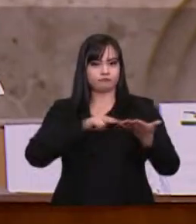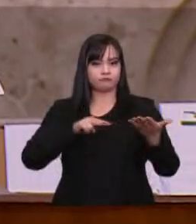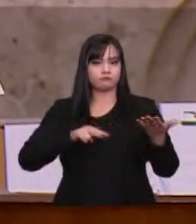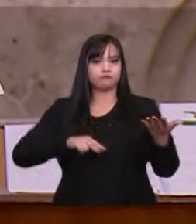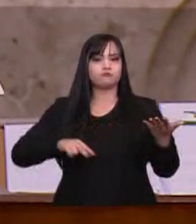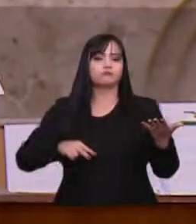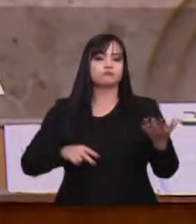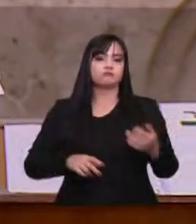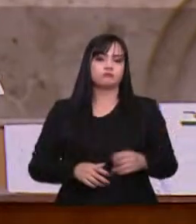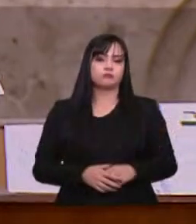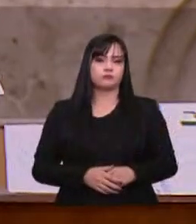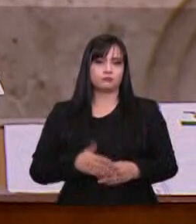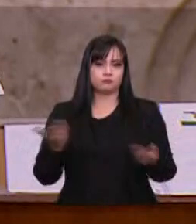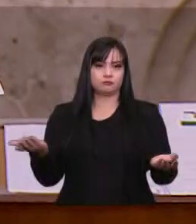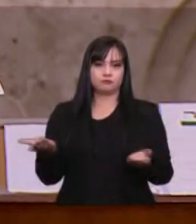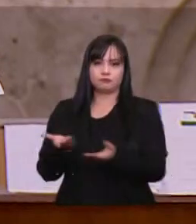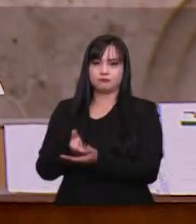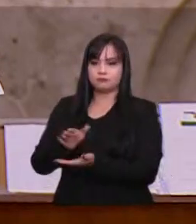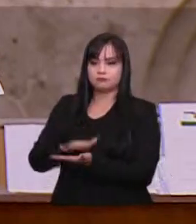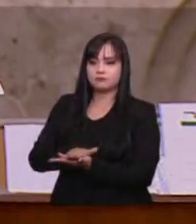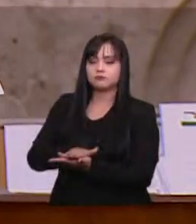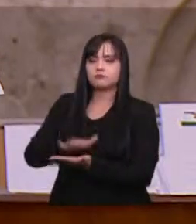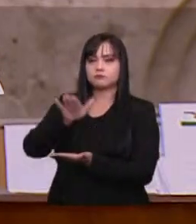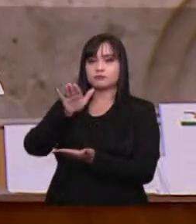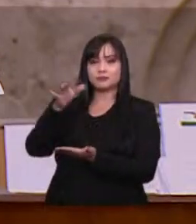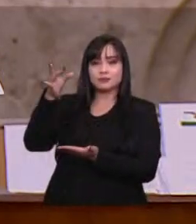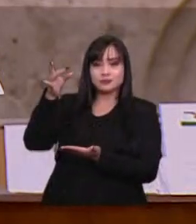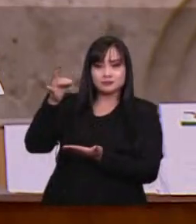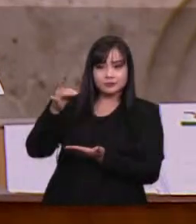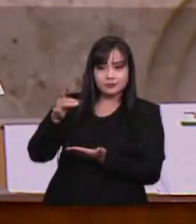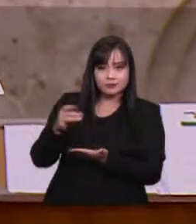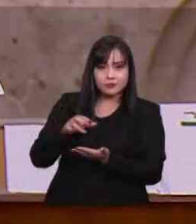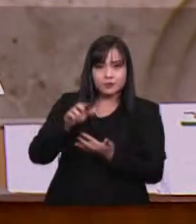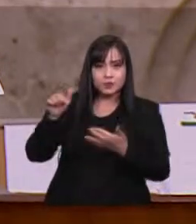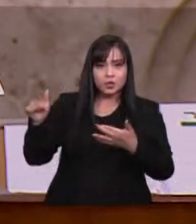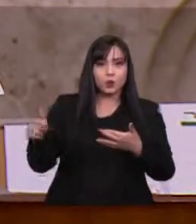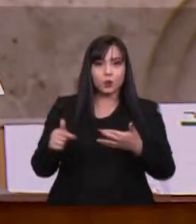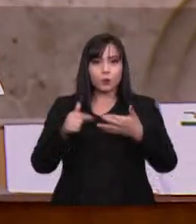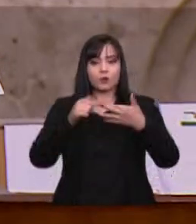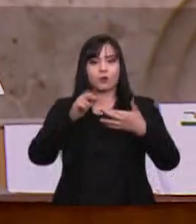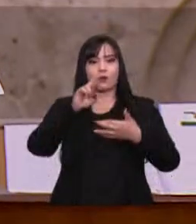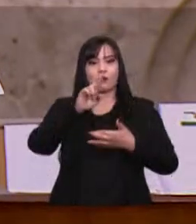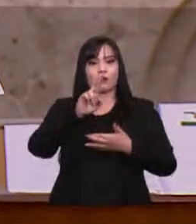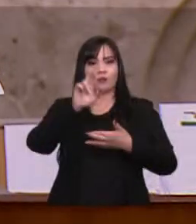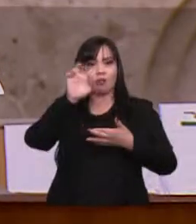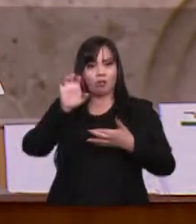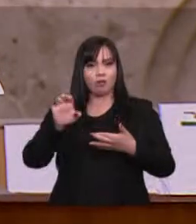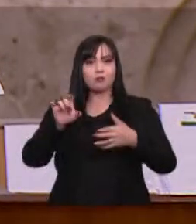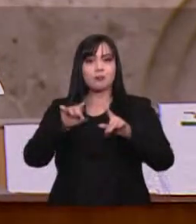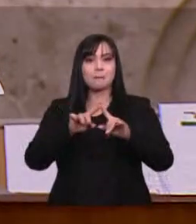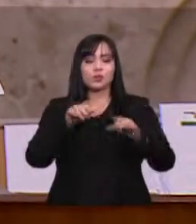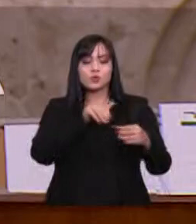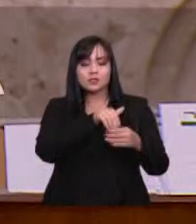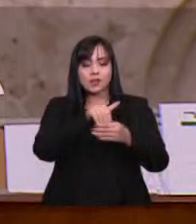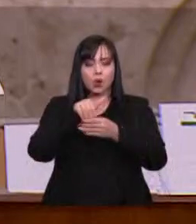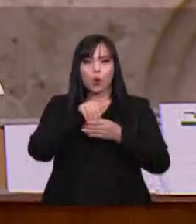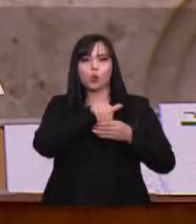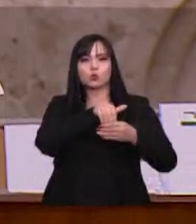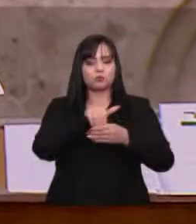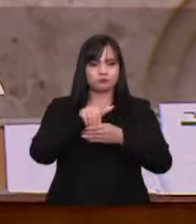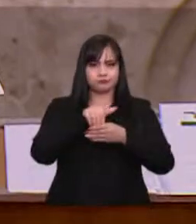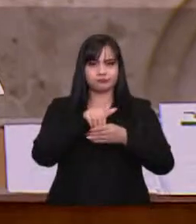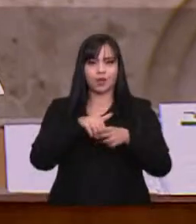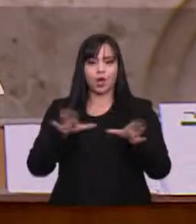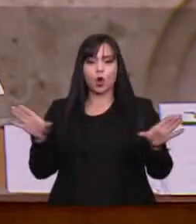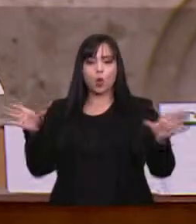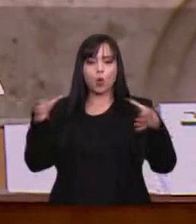peças dos processos especificamente dos recursos extraordinários E dos nossos acordos e